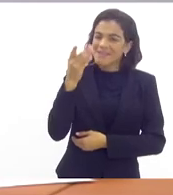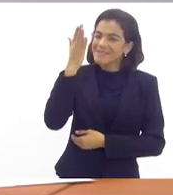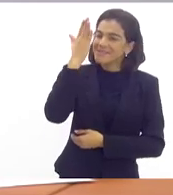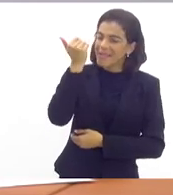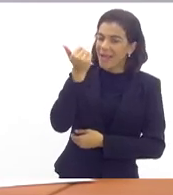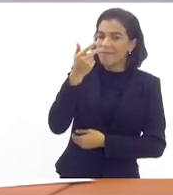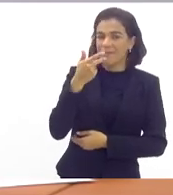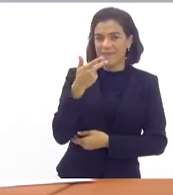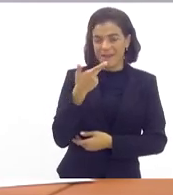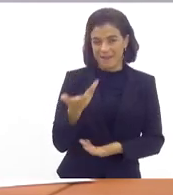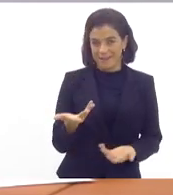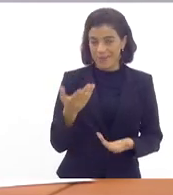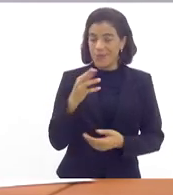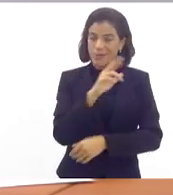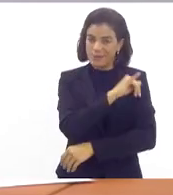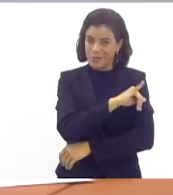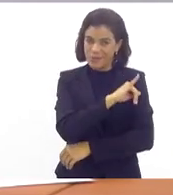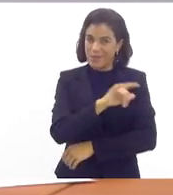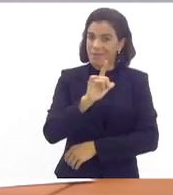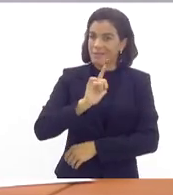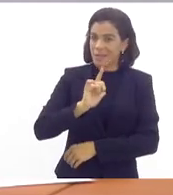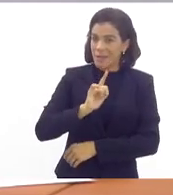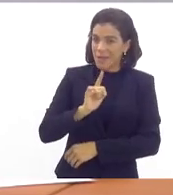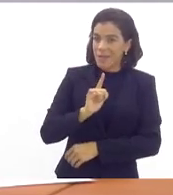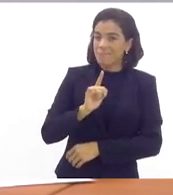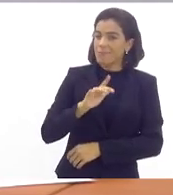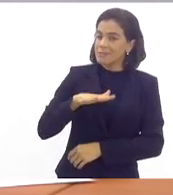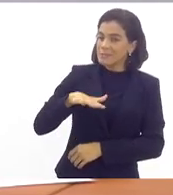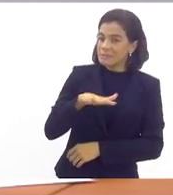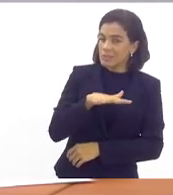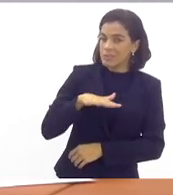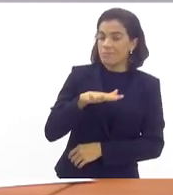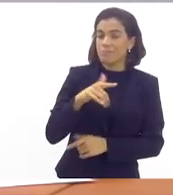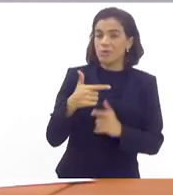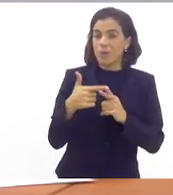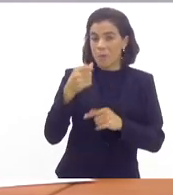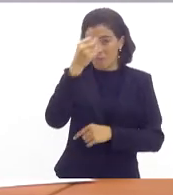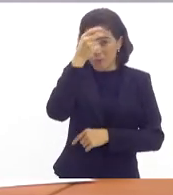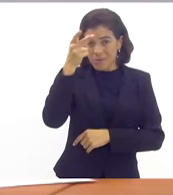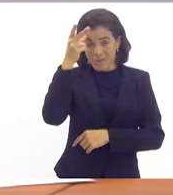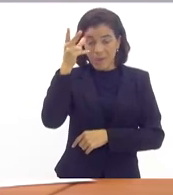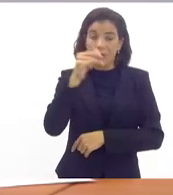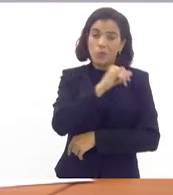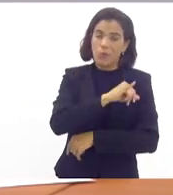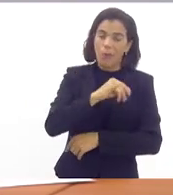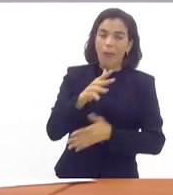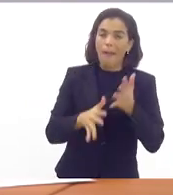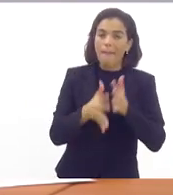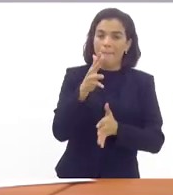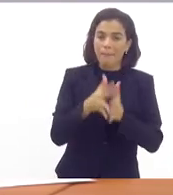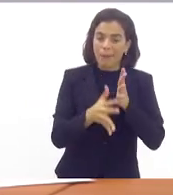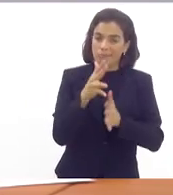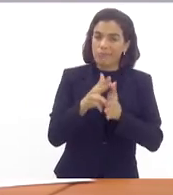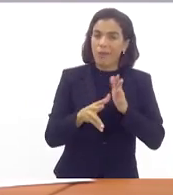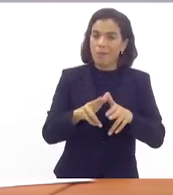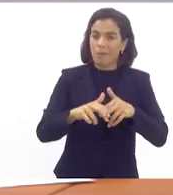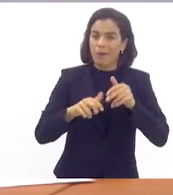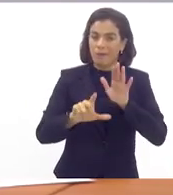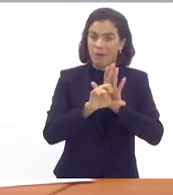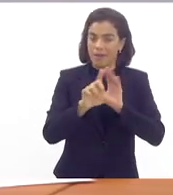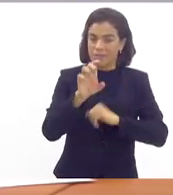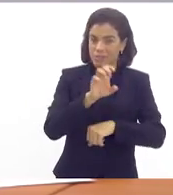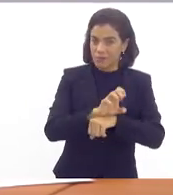que eu estou falando, aqui no caso do Rio de Janeiro a gente tem um caso muito particular, que o município do Rio de Janeiro é totalmente prejudicado nessa lei estadual,